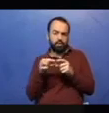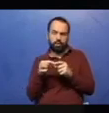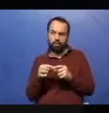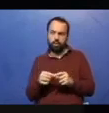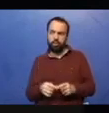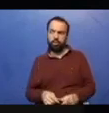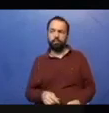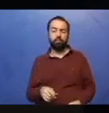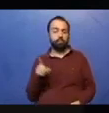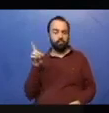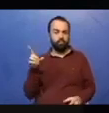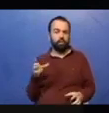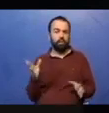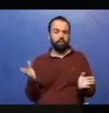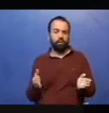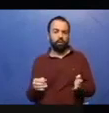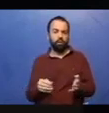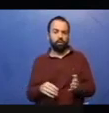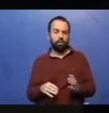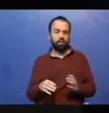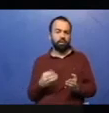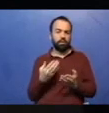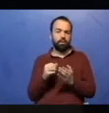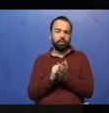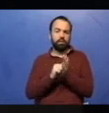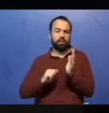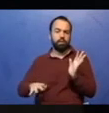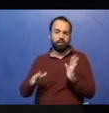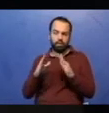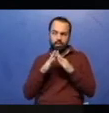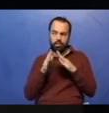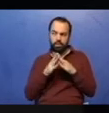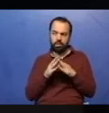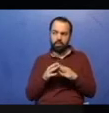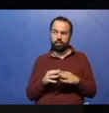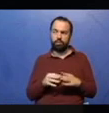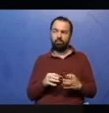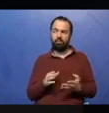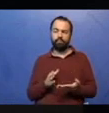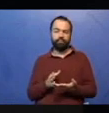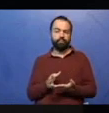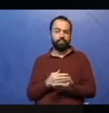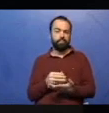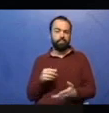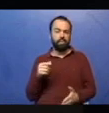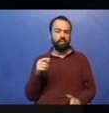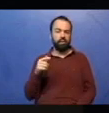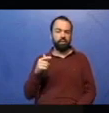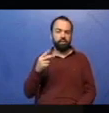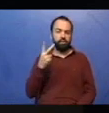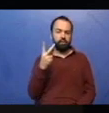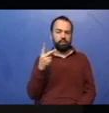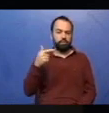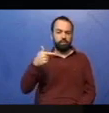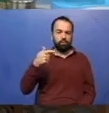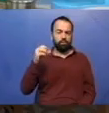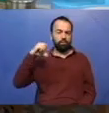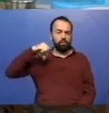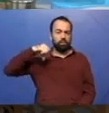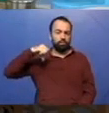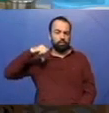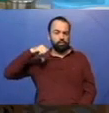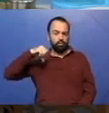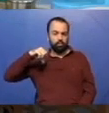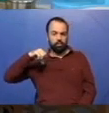Vamos para o Para Casa, página 279. Tá fácil, você vai observar as figurinhas